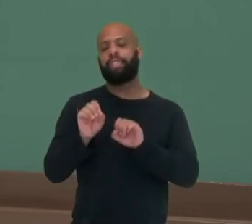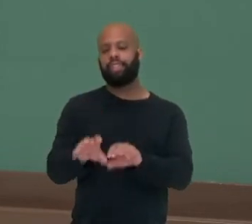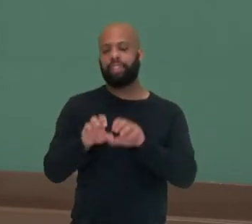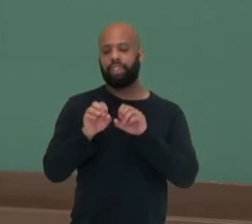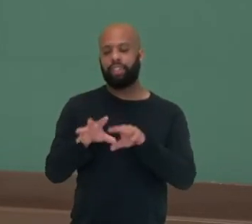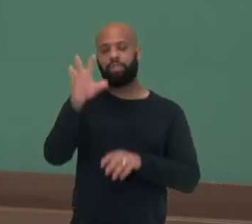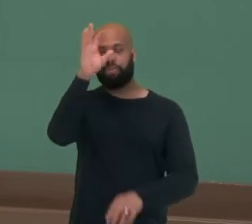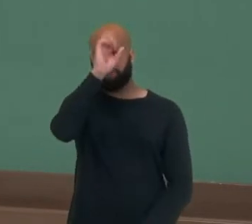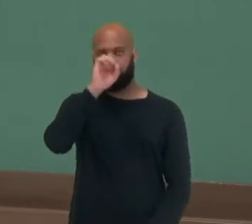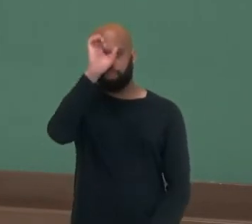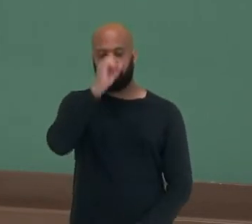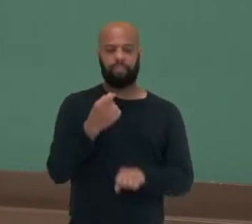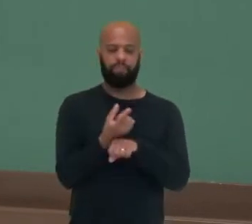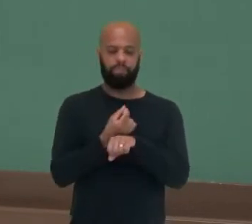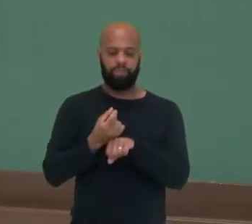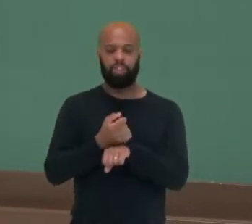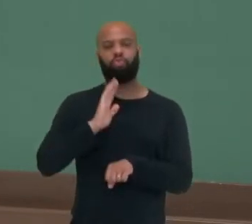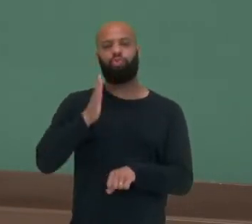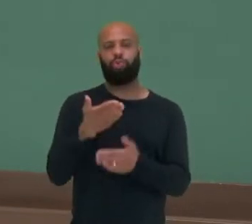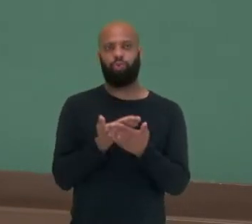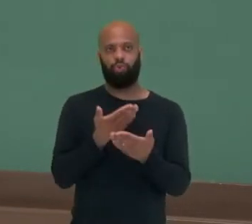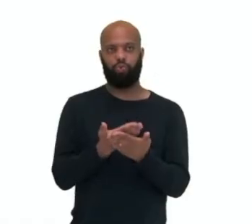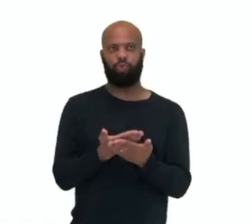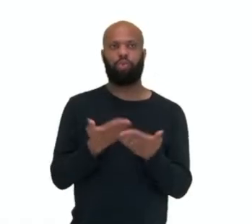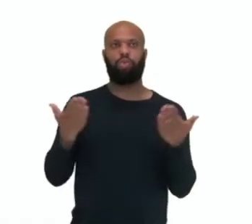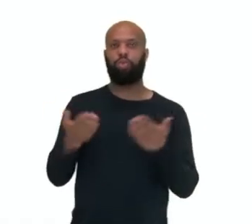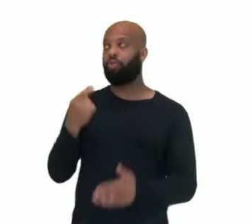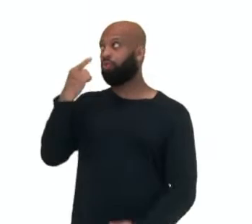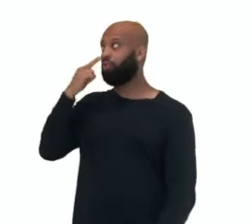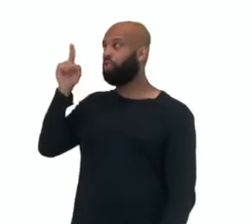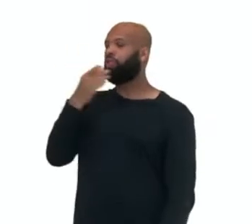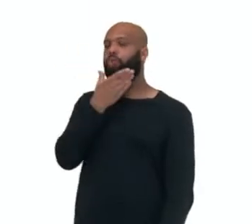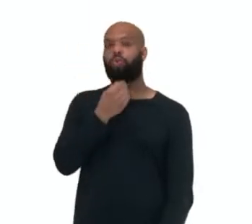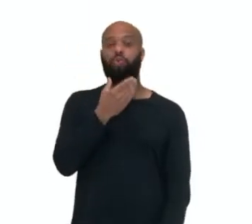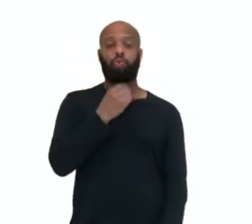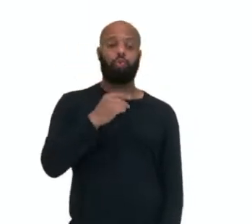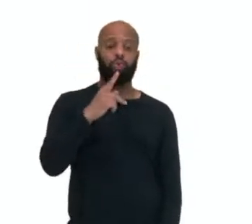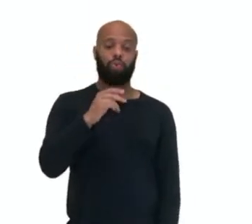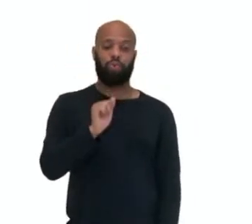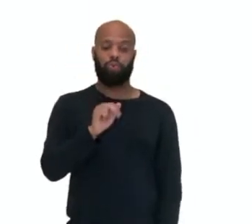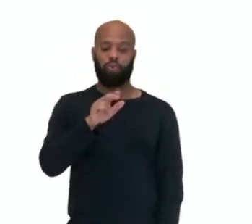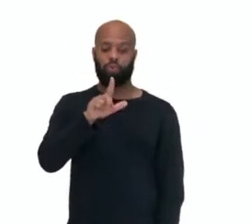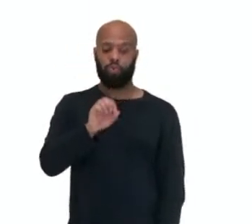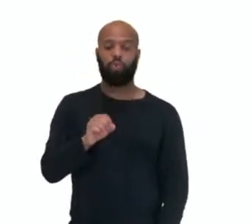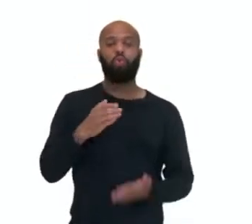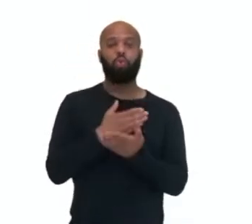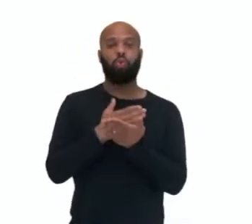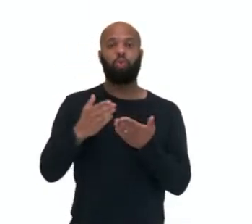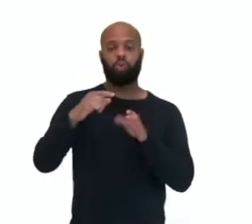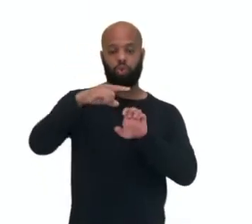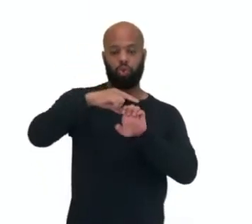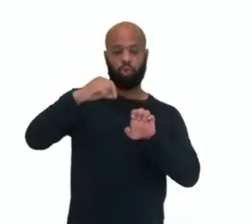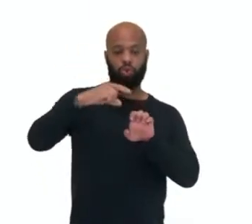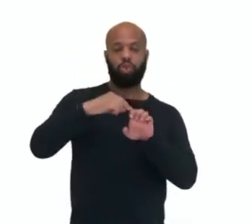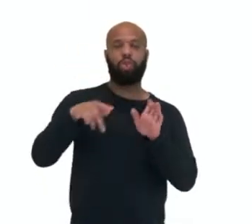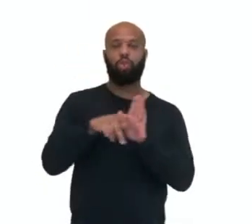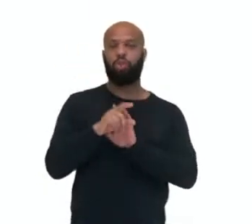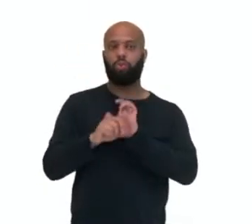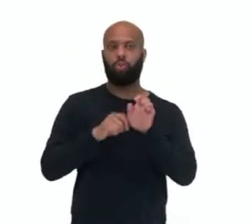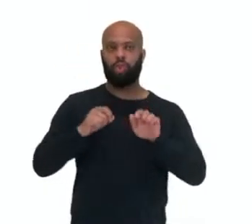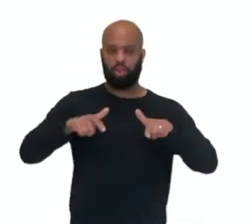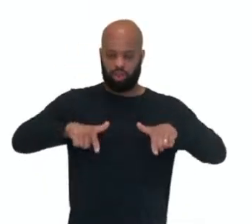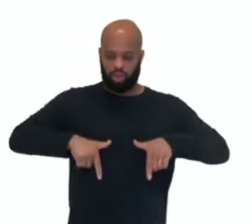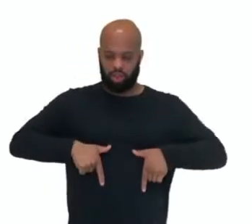financeira que a gente já trabalhou, né? Veja o caso do Paulo, que começou o empreendimento de estamparia de